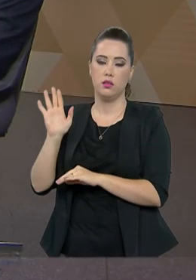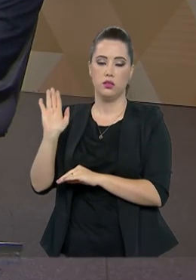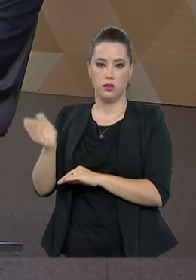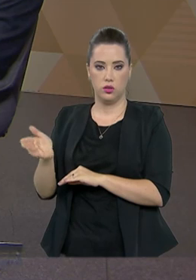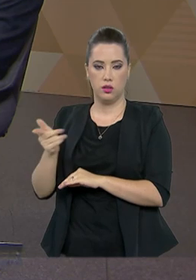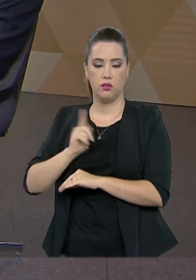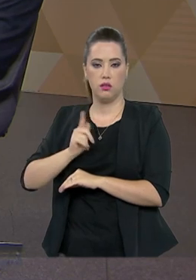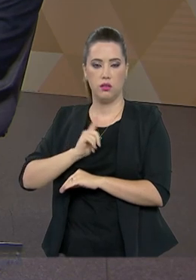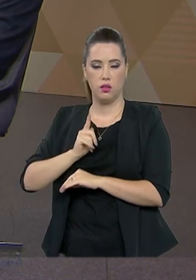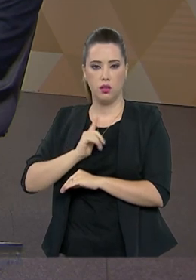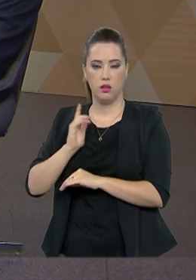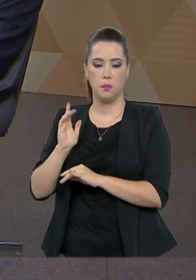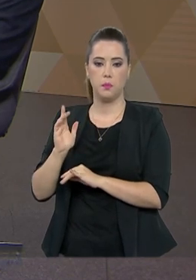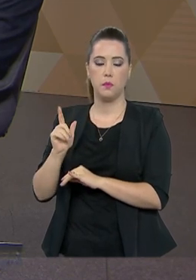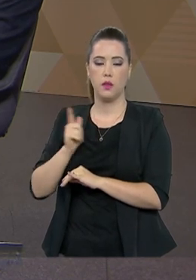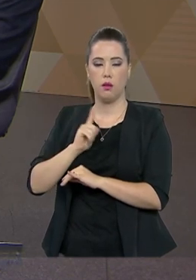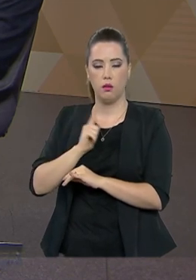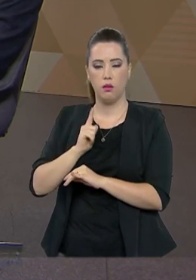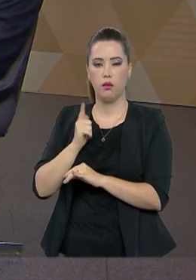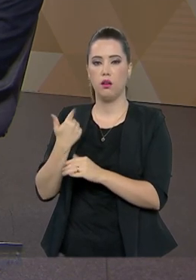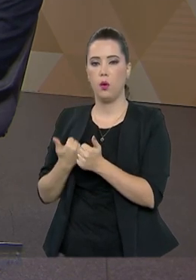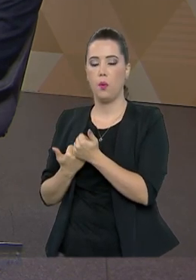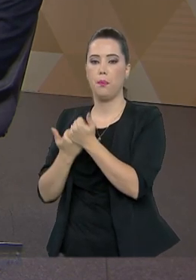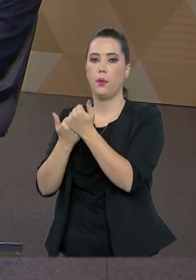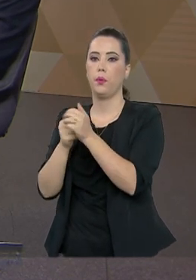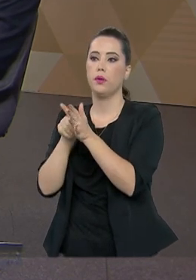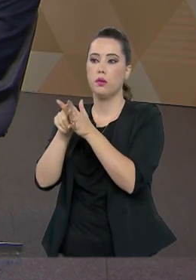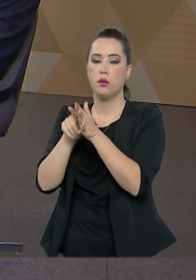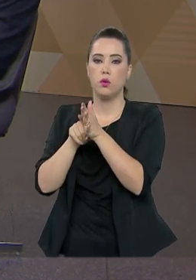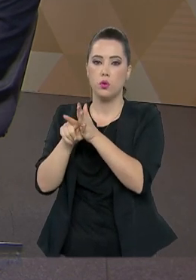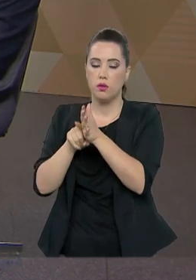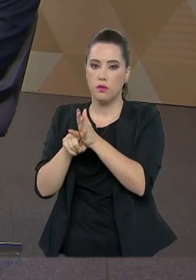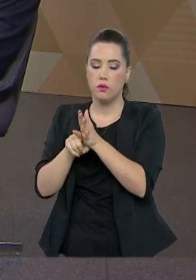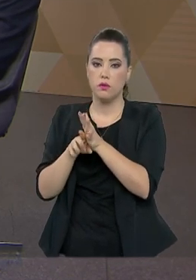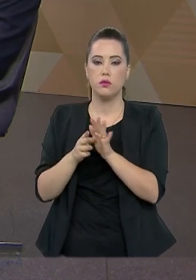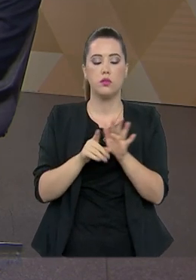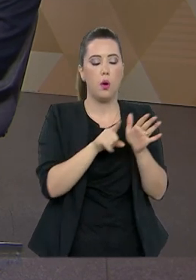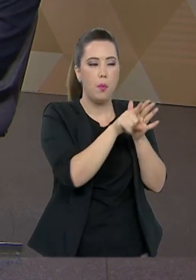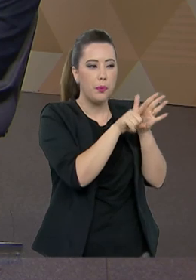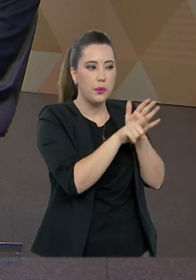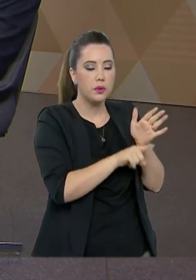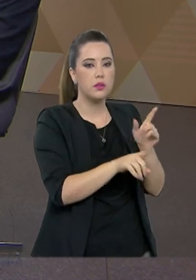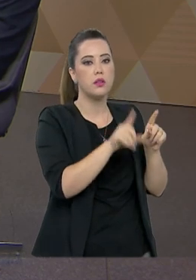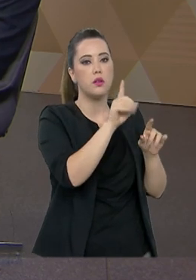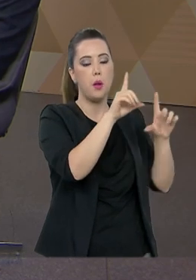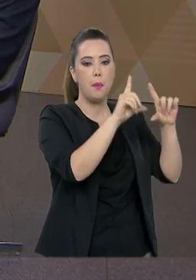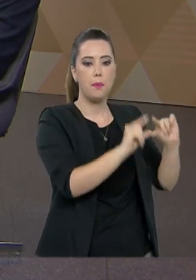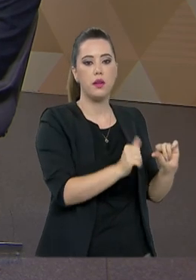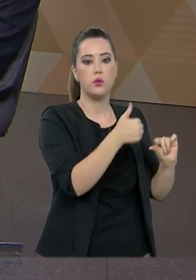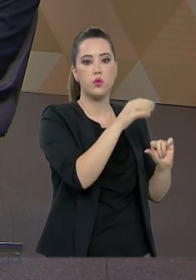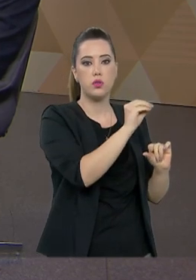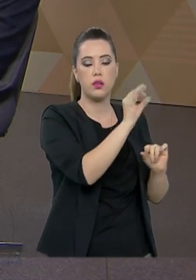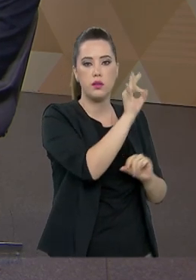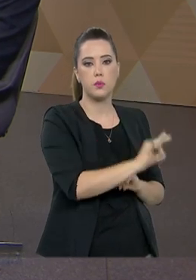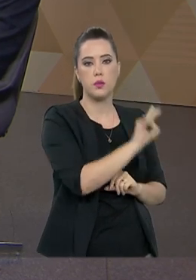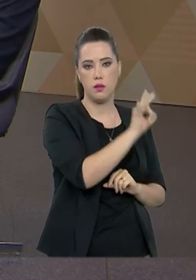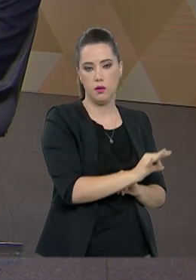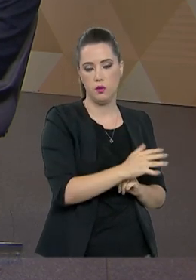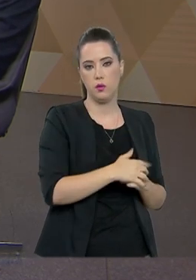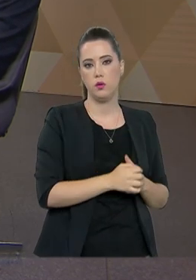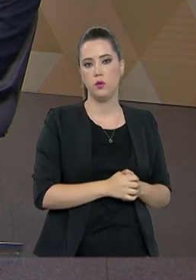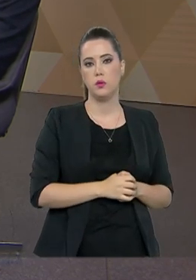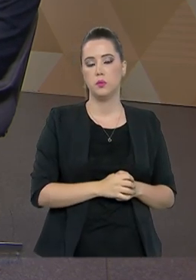tiveram uma investigação auxiliada é de menos de 10%, em torno de 10%